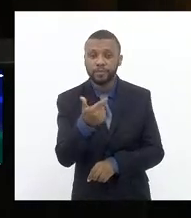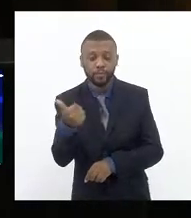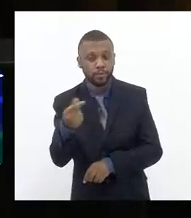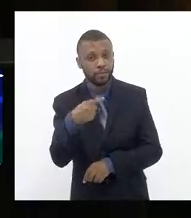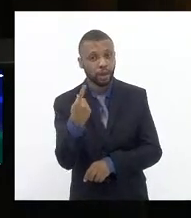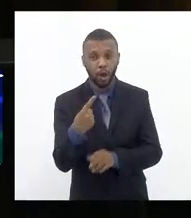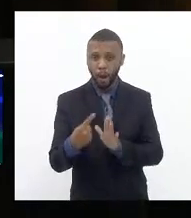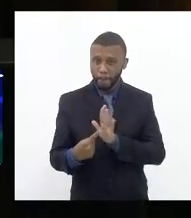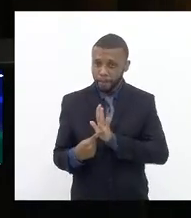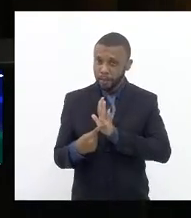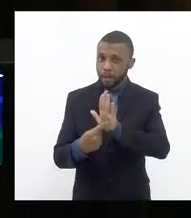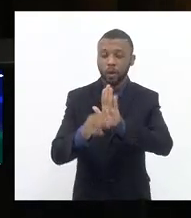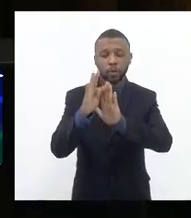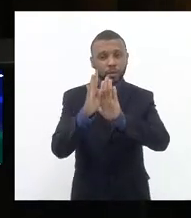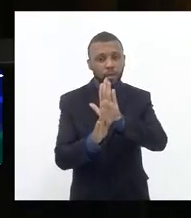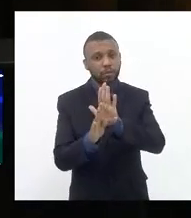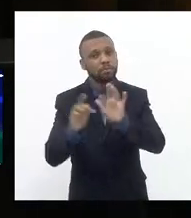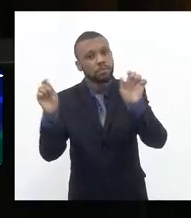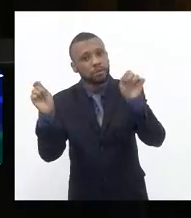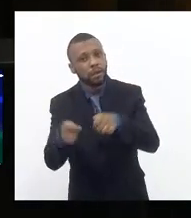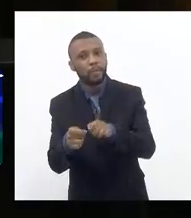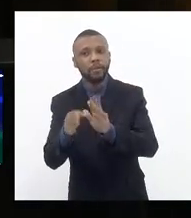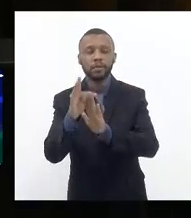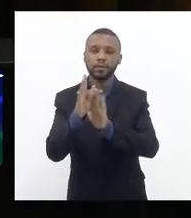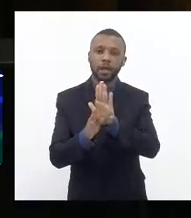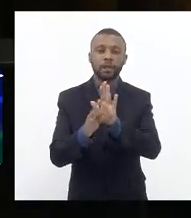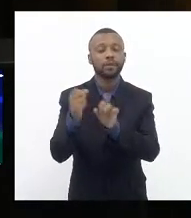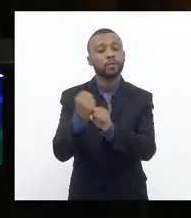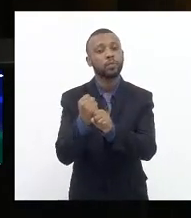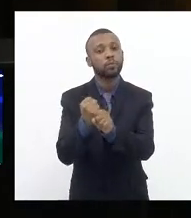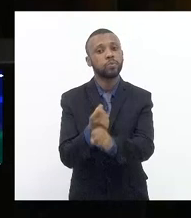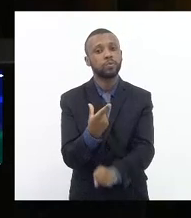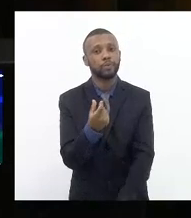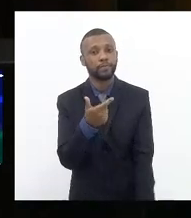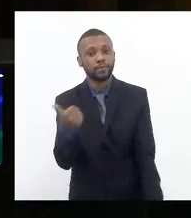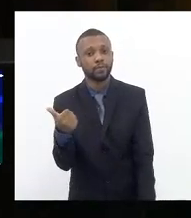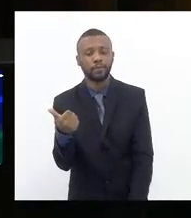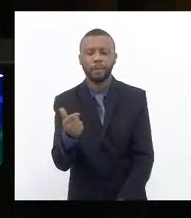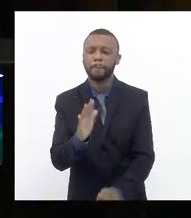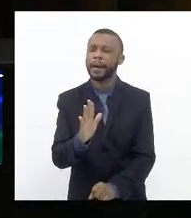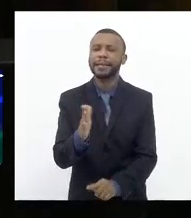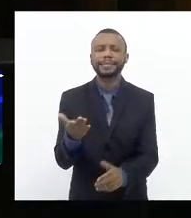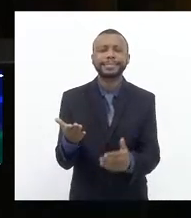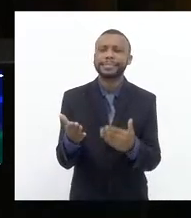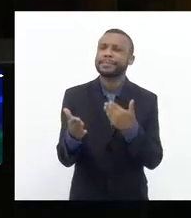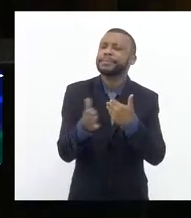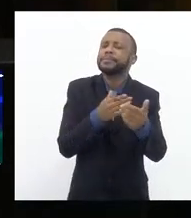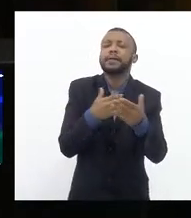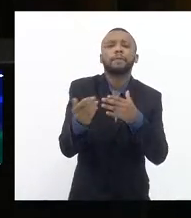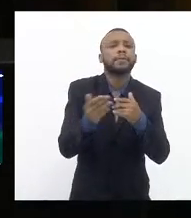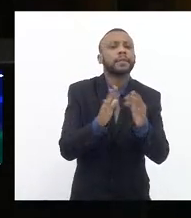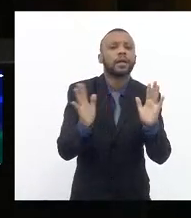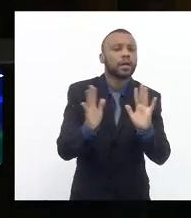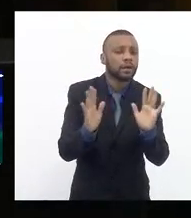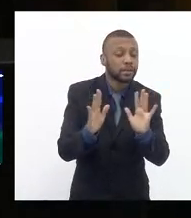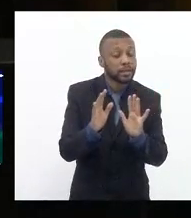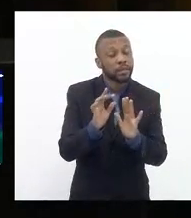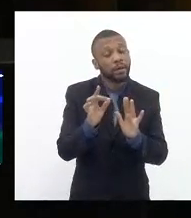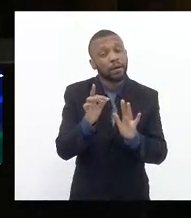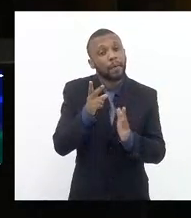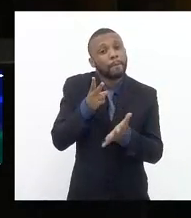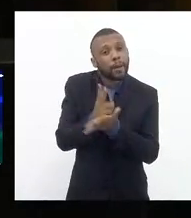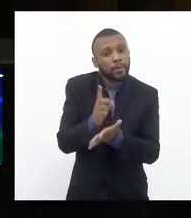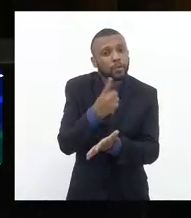texto que pode ser um texto que já garanta 2021. Independentemente disso, mesmo que a gente chegue lá, acho que a gente vai